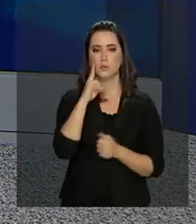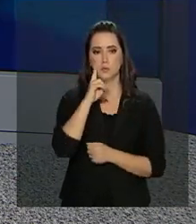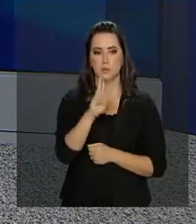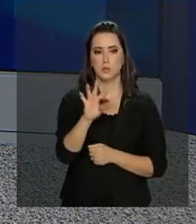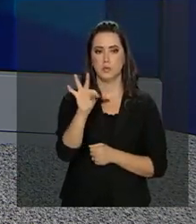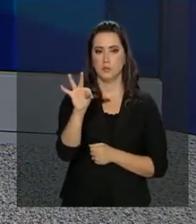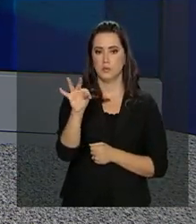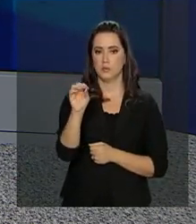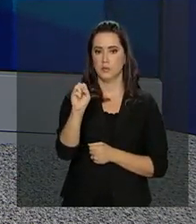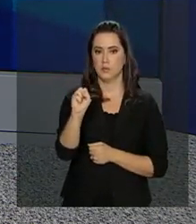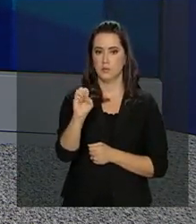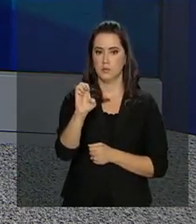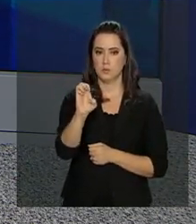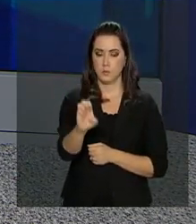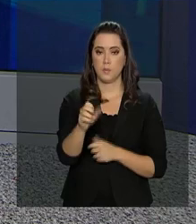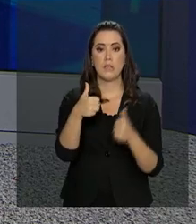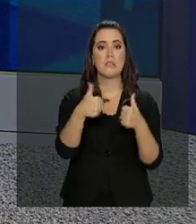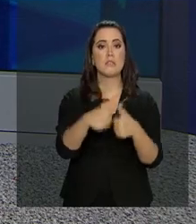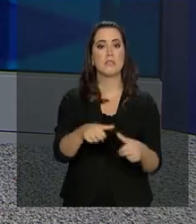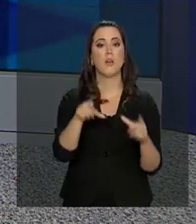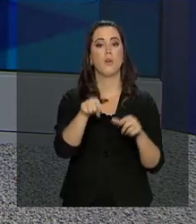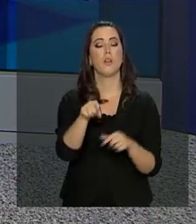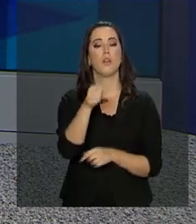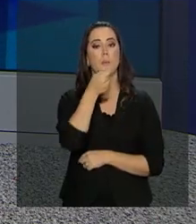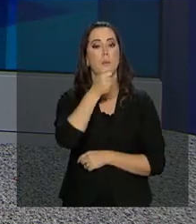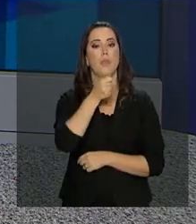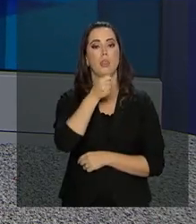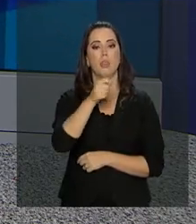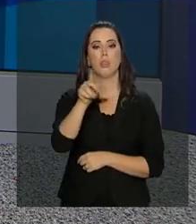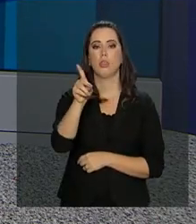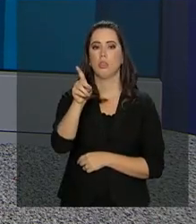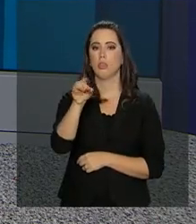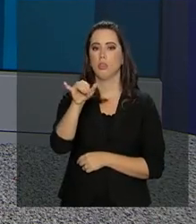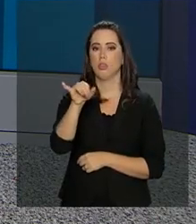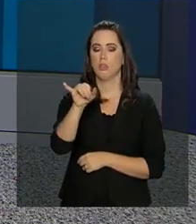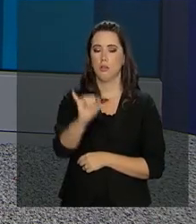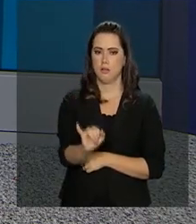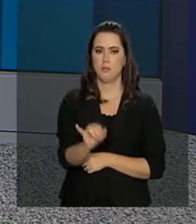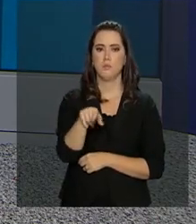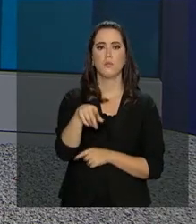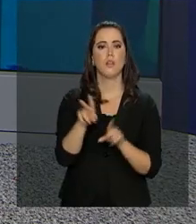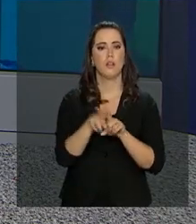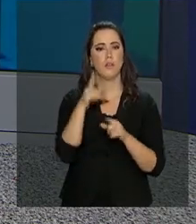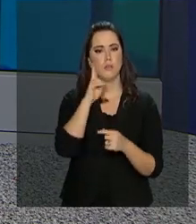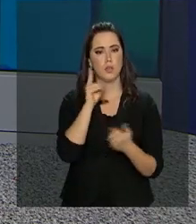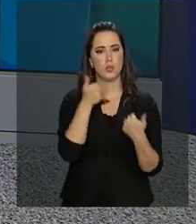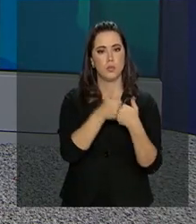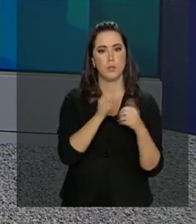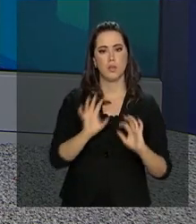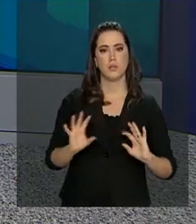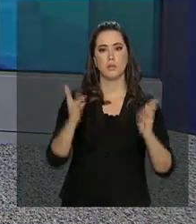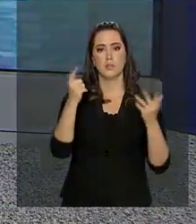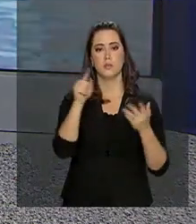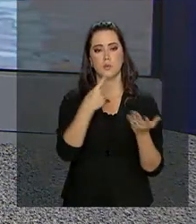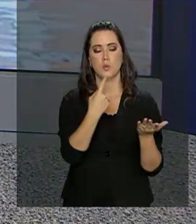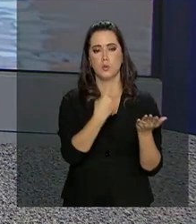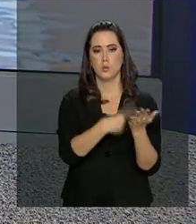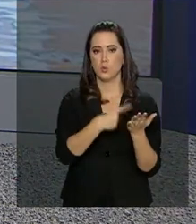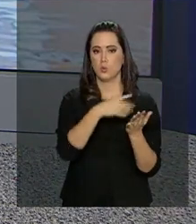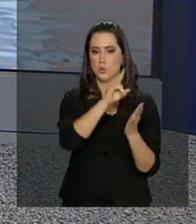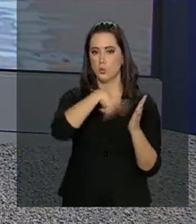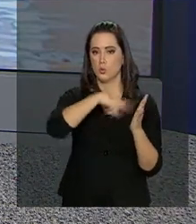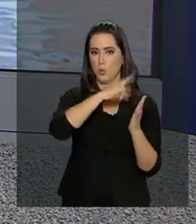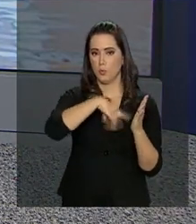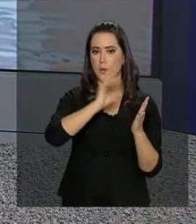agora ao Tribunal Superior Eleitoral, onde está a repórter Daniele Popov, que vai acompanhar daqui a pouco a cerimônia de diplomação do